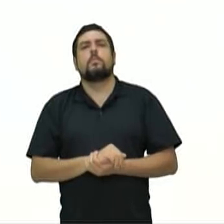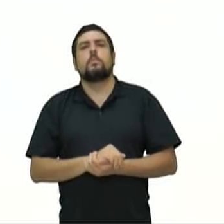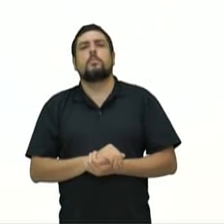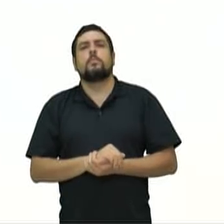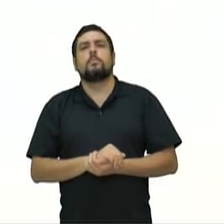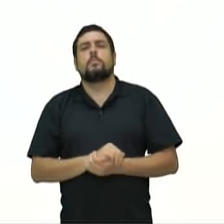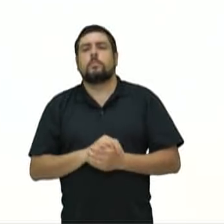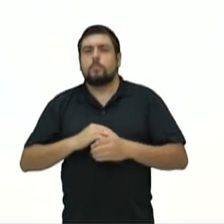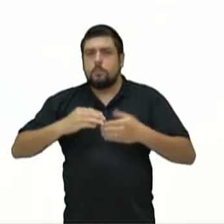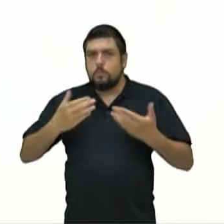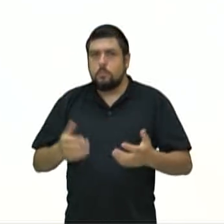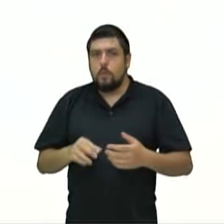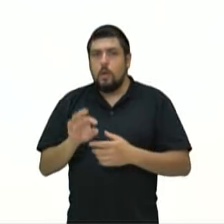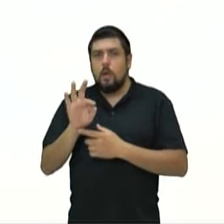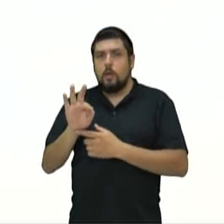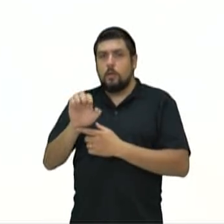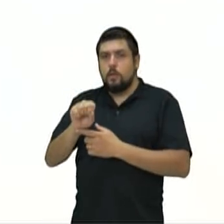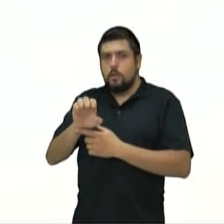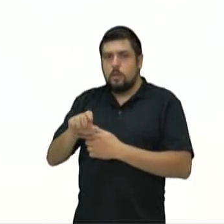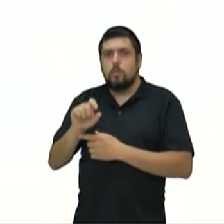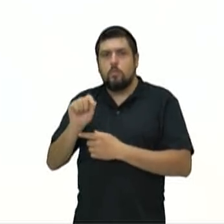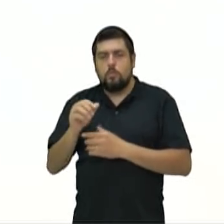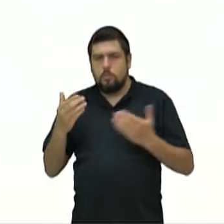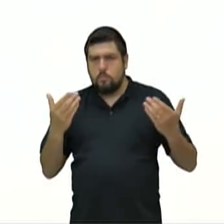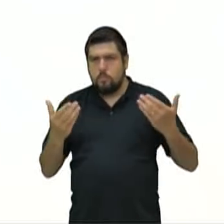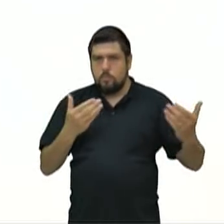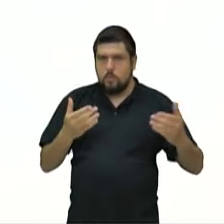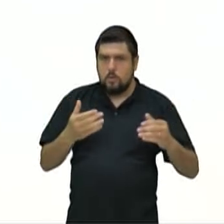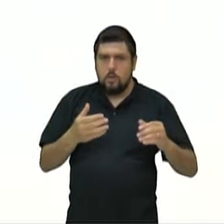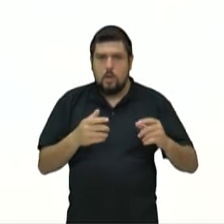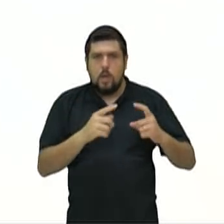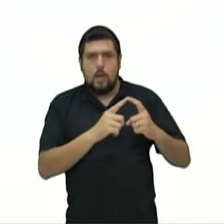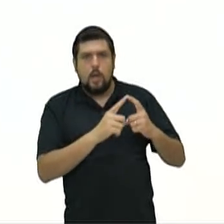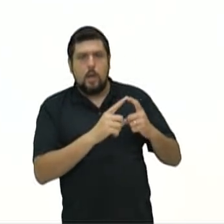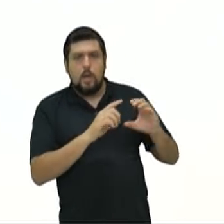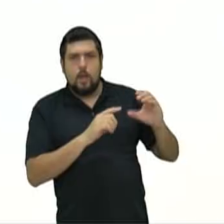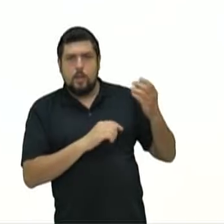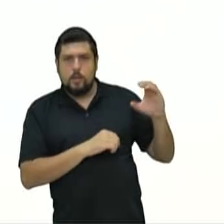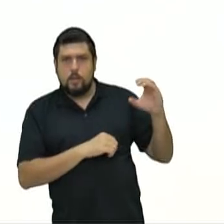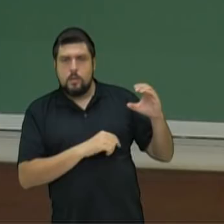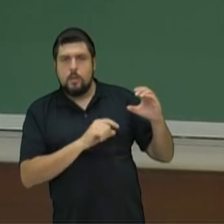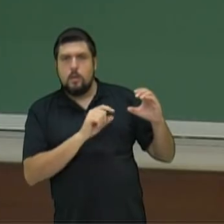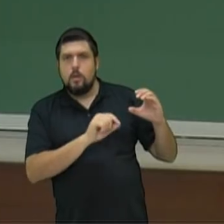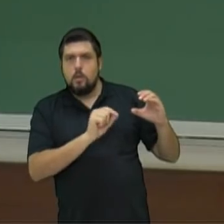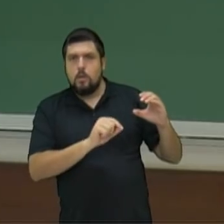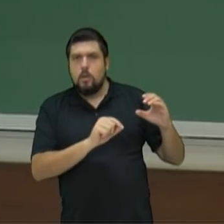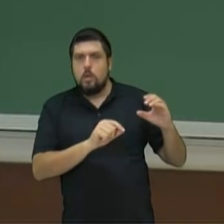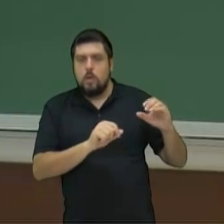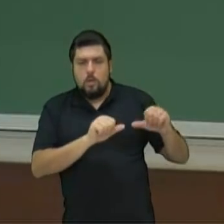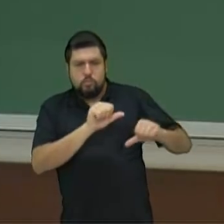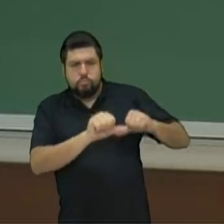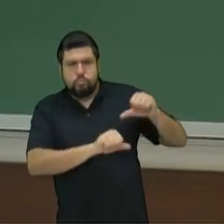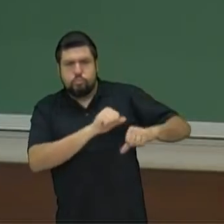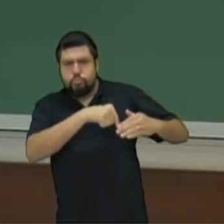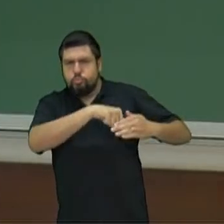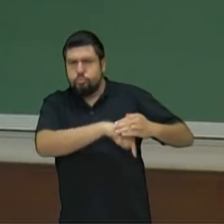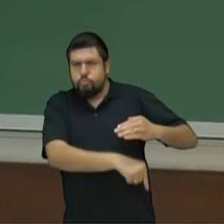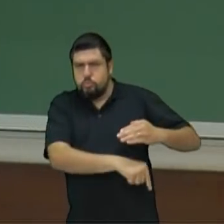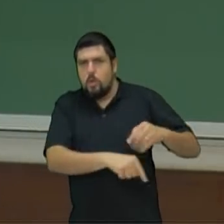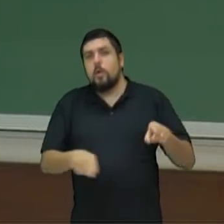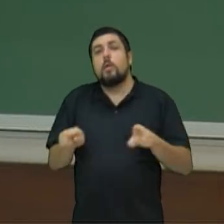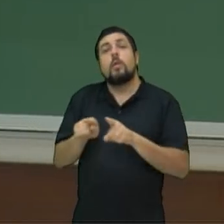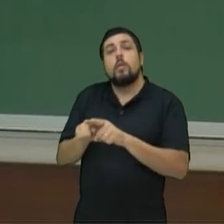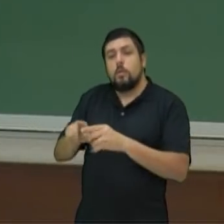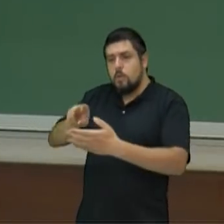autor apresenta a tese de que, assim como na ciência, a leitura pode trazer transformações profundas, não é qualquer transformação, mas transformação